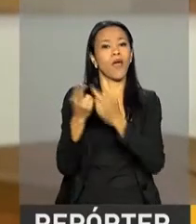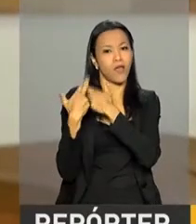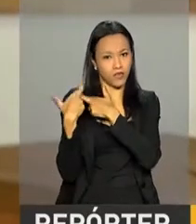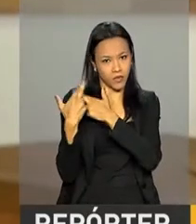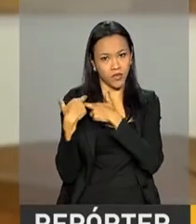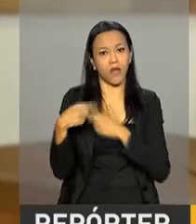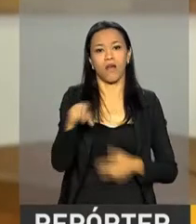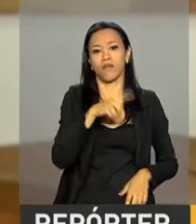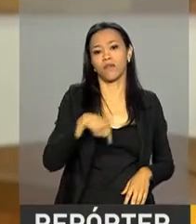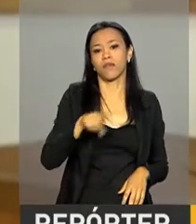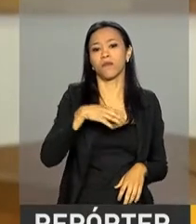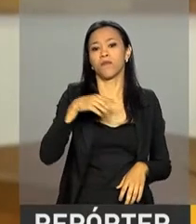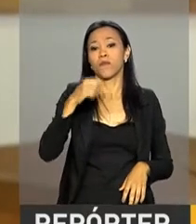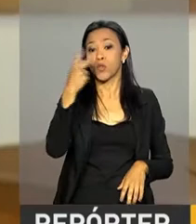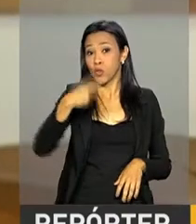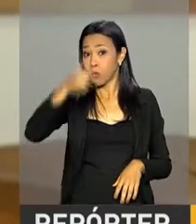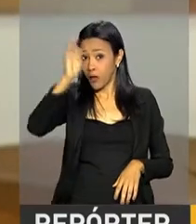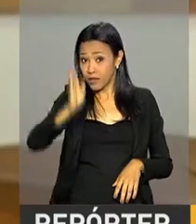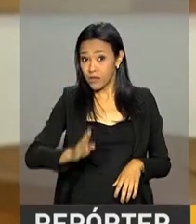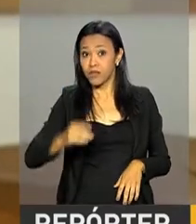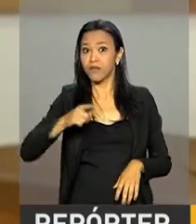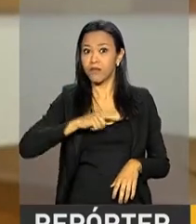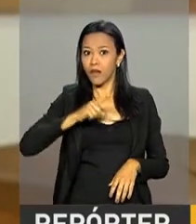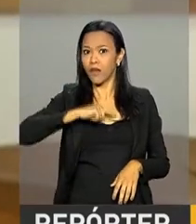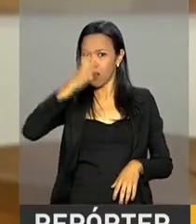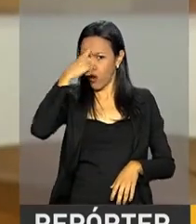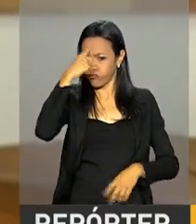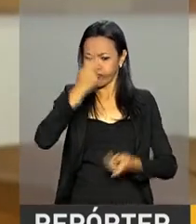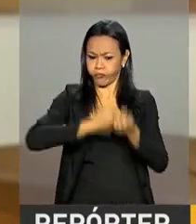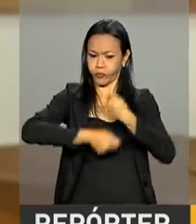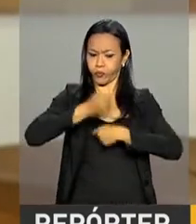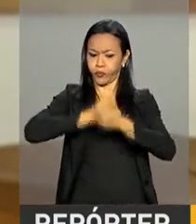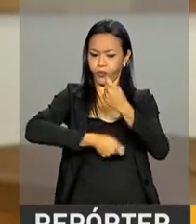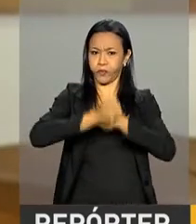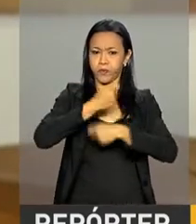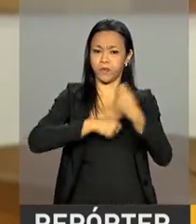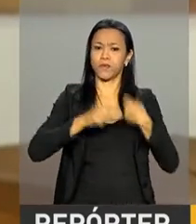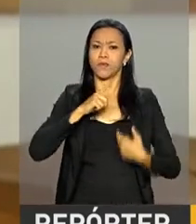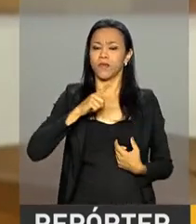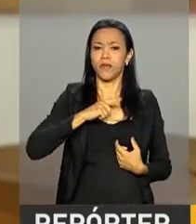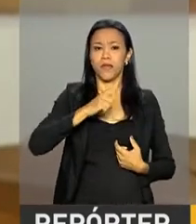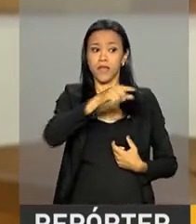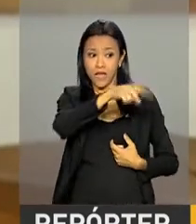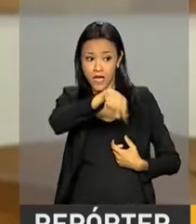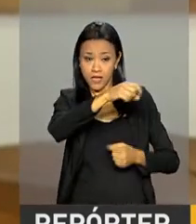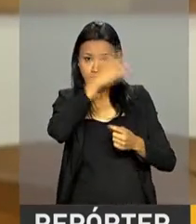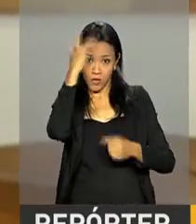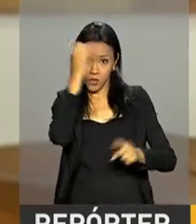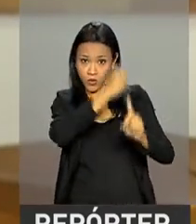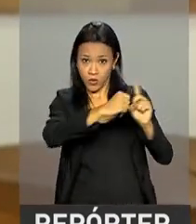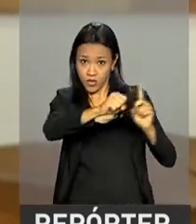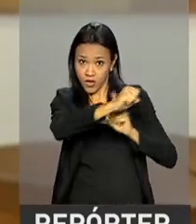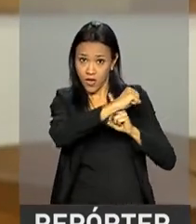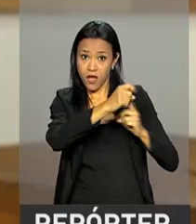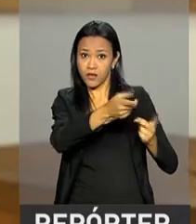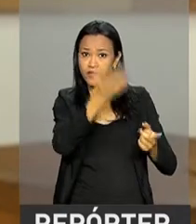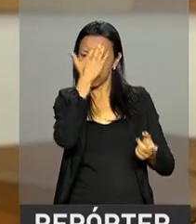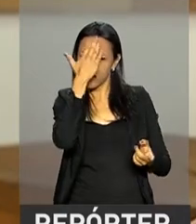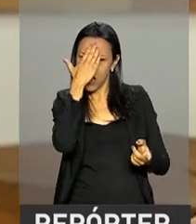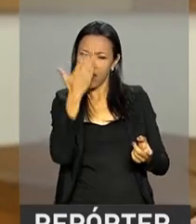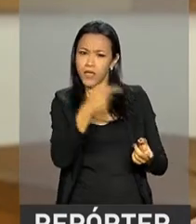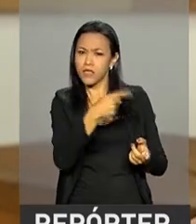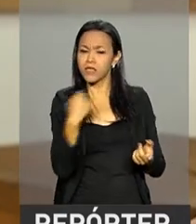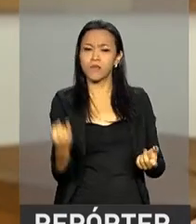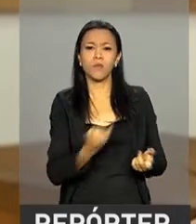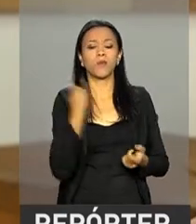empreendedor ele é um empreendedor então os empreendedores populares os empreendedores sociais eles têm tido hoje um papel